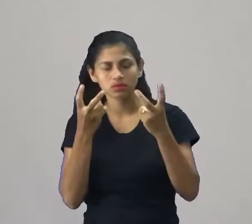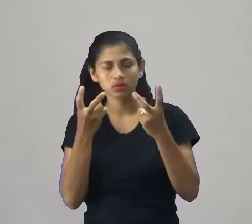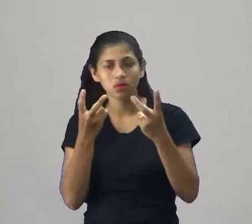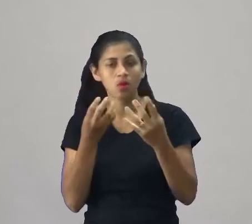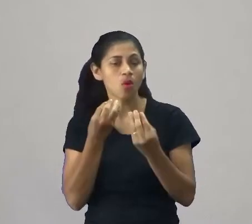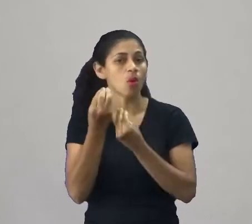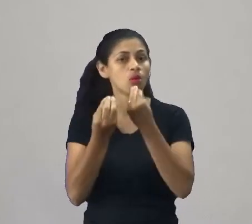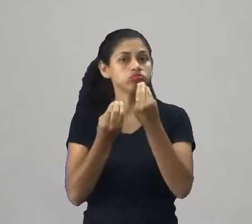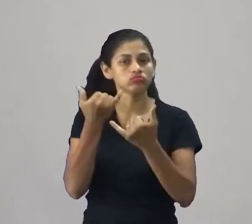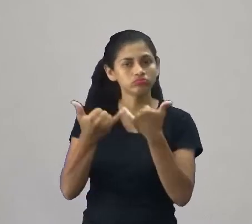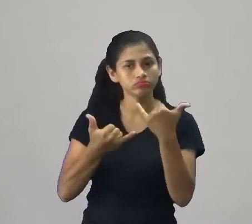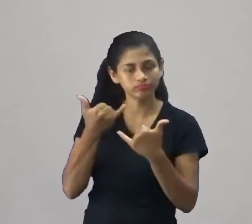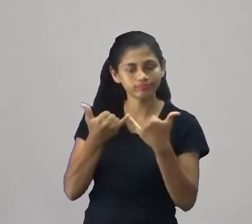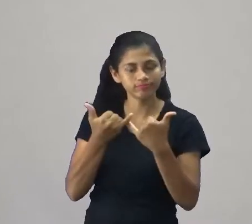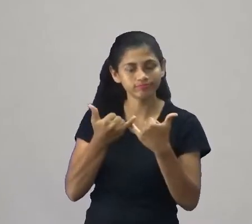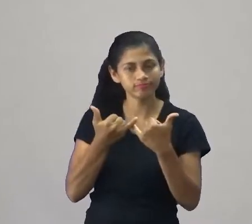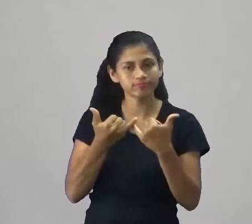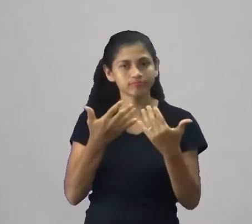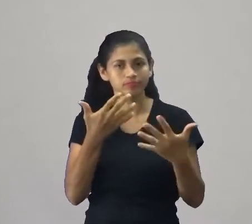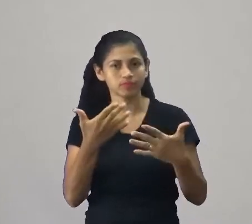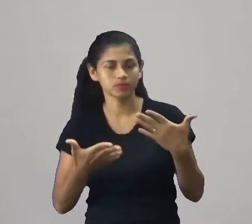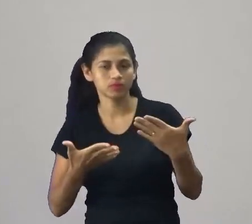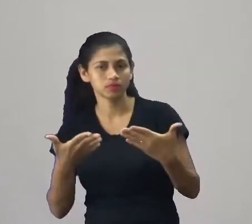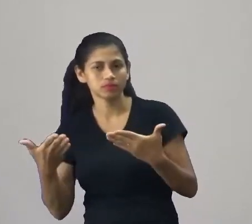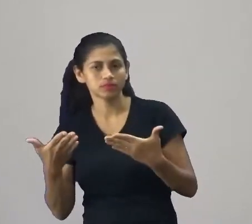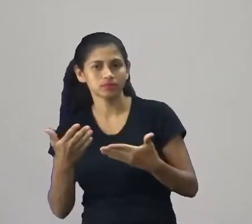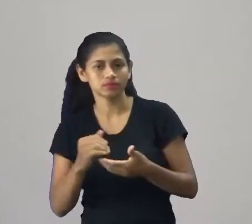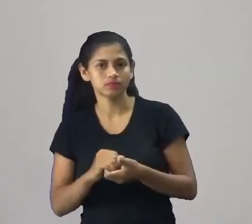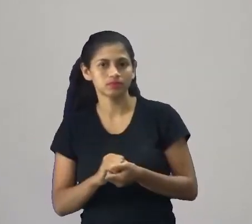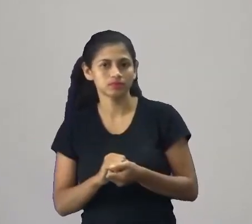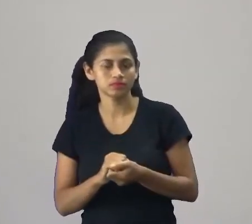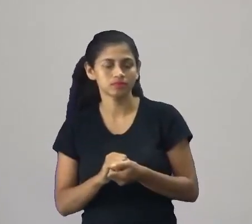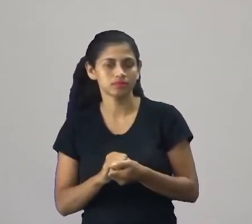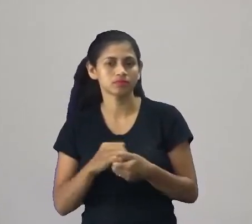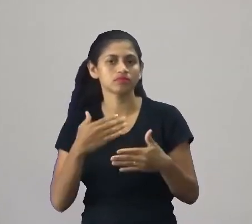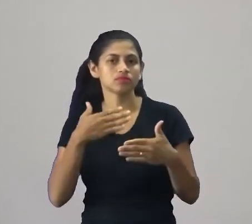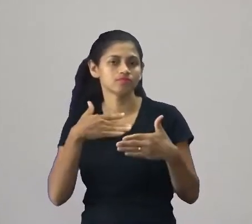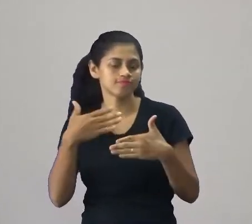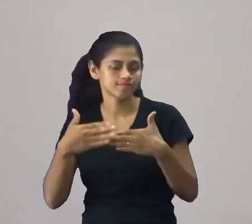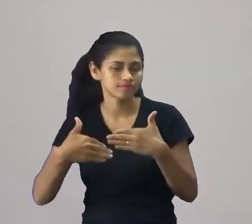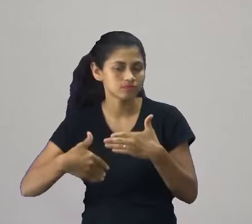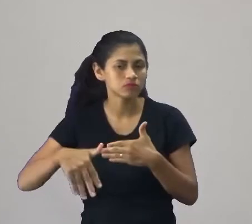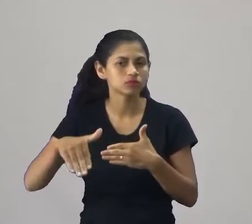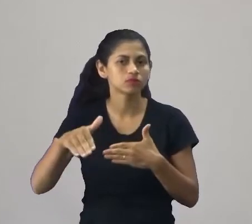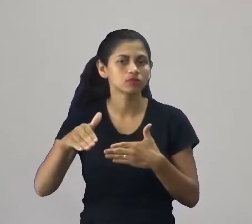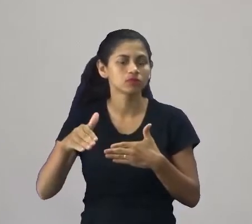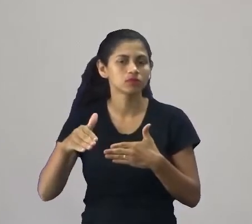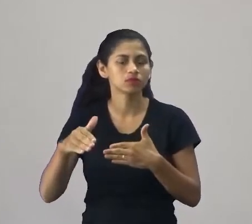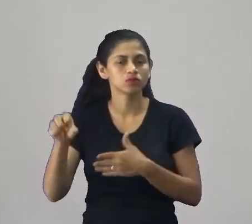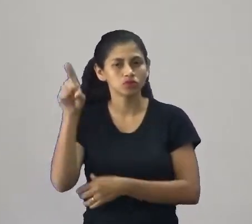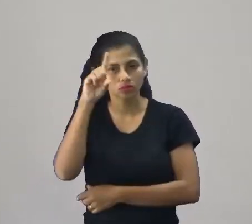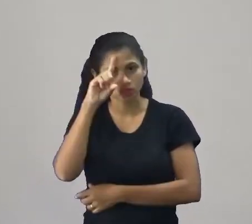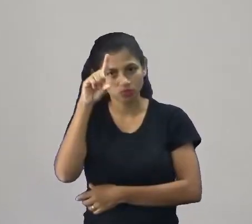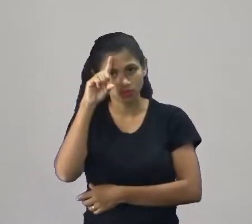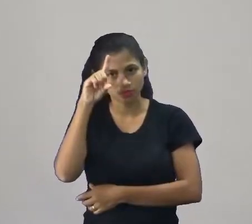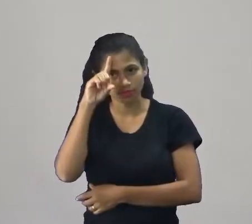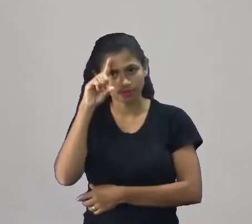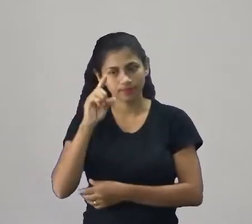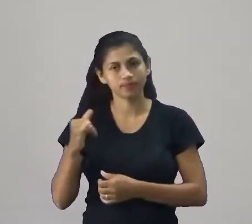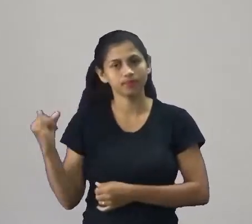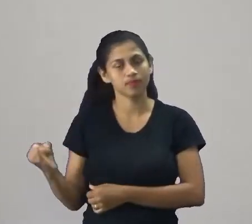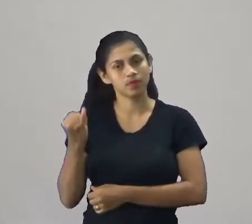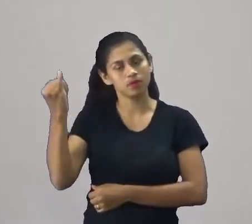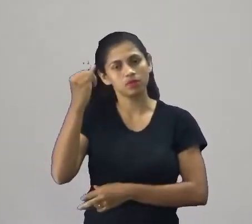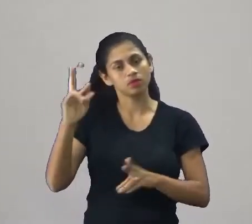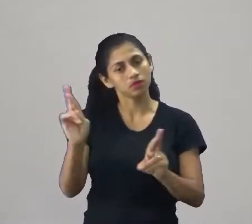brinca, vai desenhando e delimitando ações que são desenvolvidas no nosso cotidiano. Então é importante a gente fazer sempre